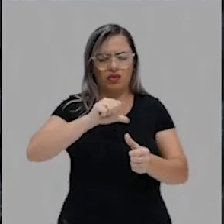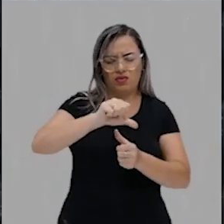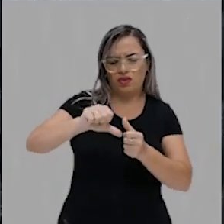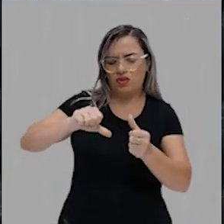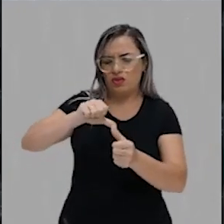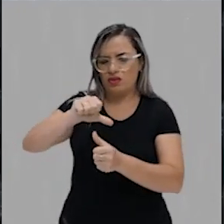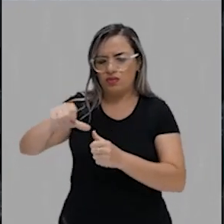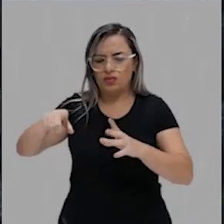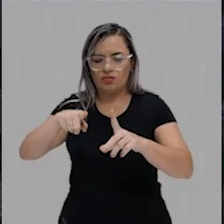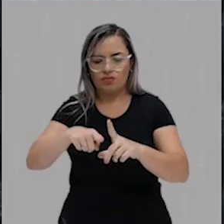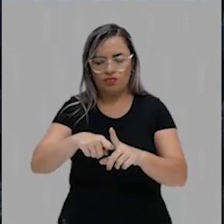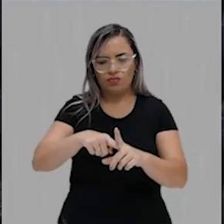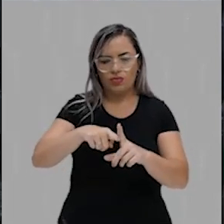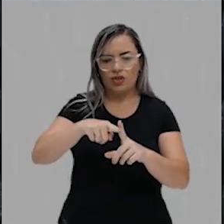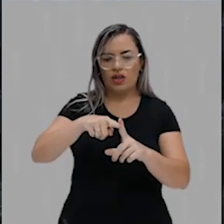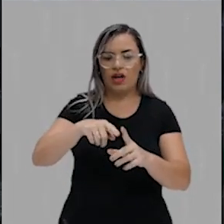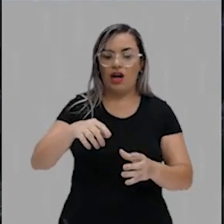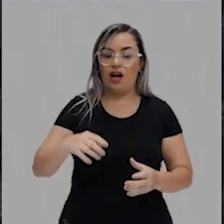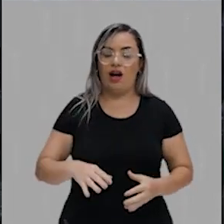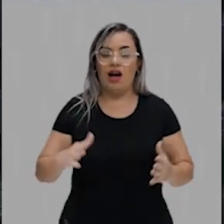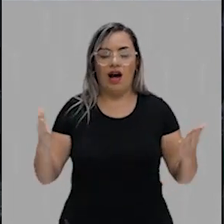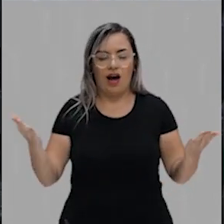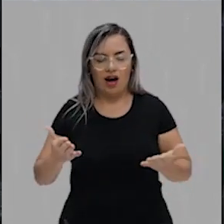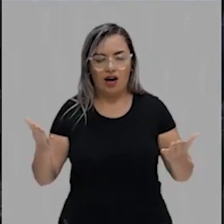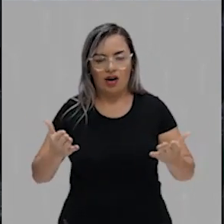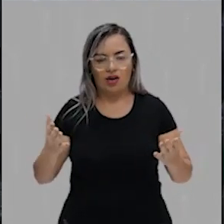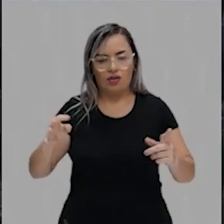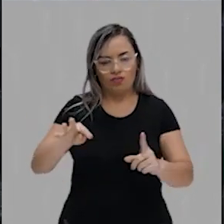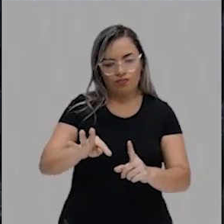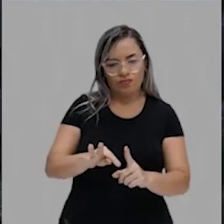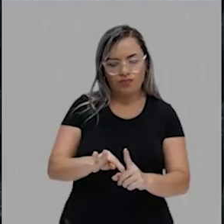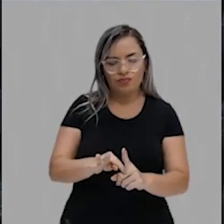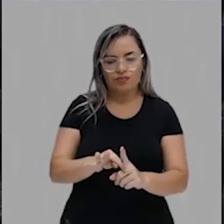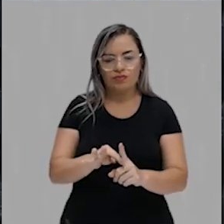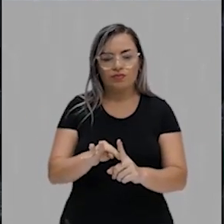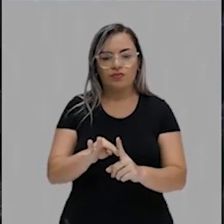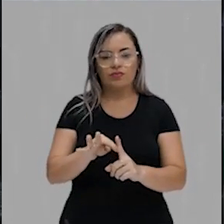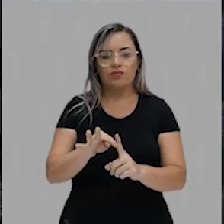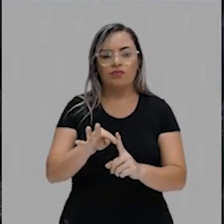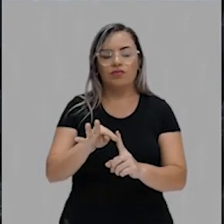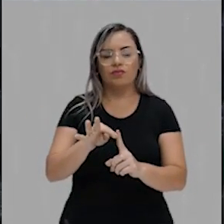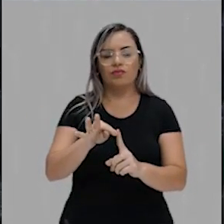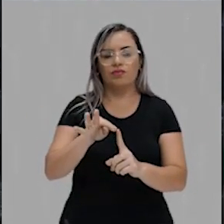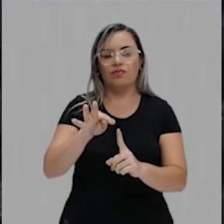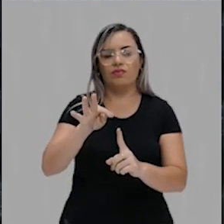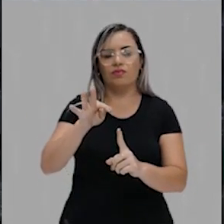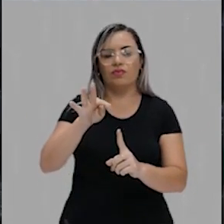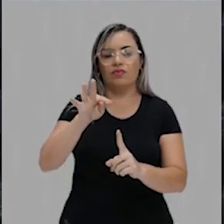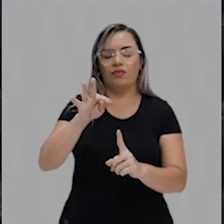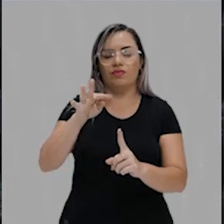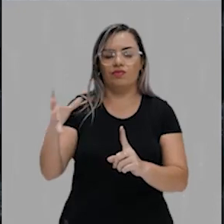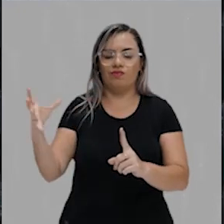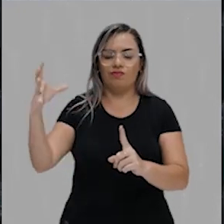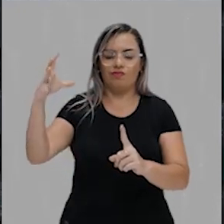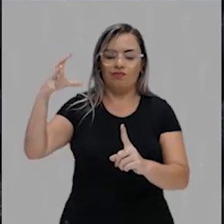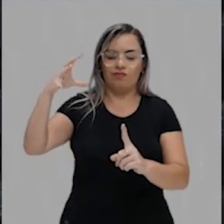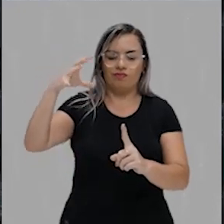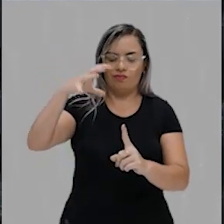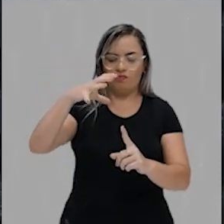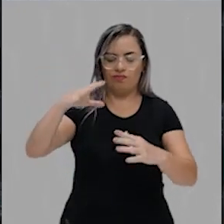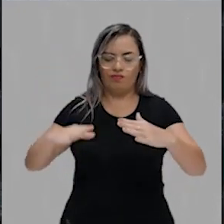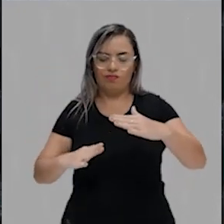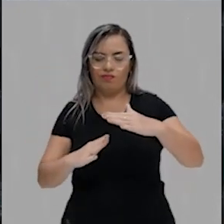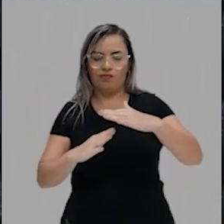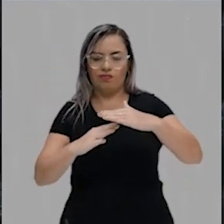liberação desses poluentes aqui, que são os gases do efeito estufa, essa retenção de calor vai ser maior. Certo? Isso é o